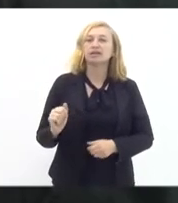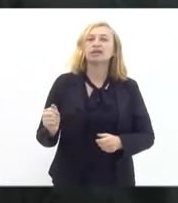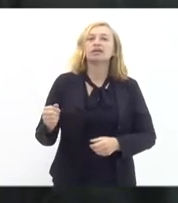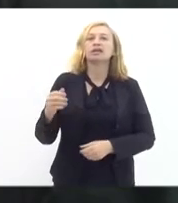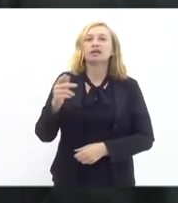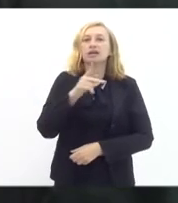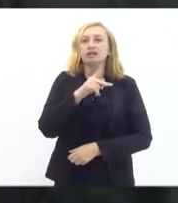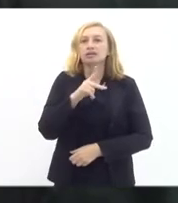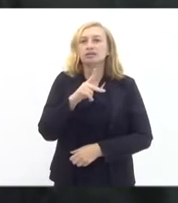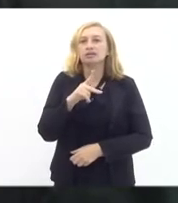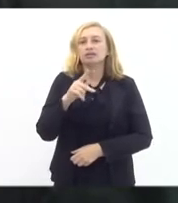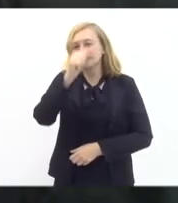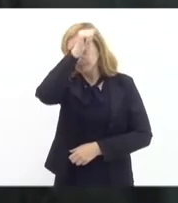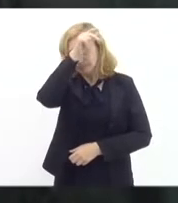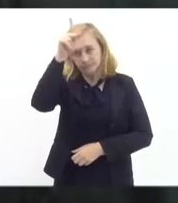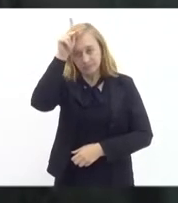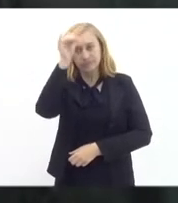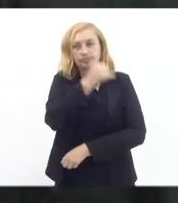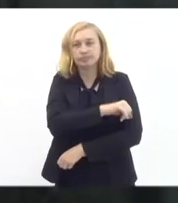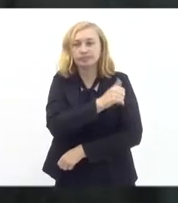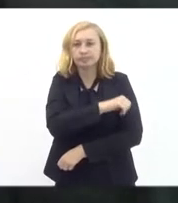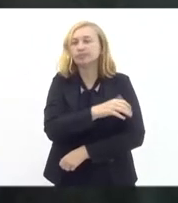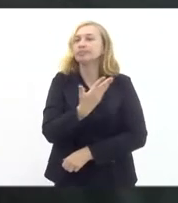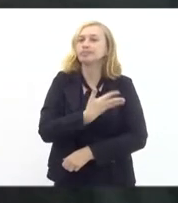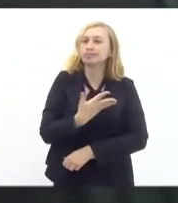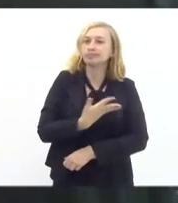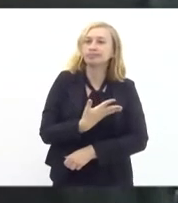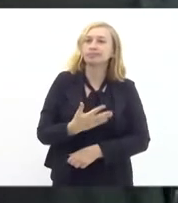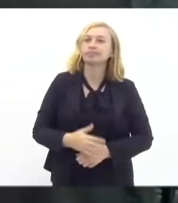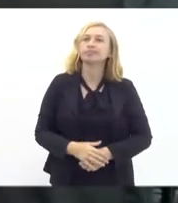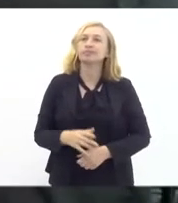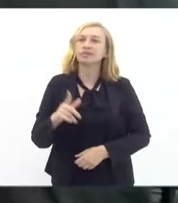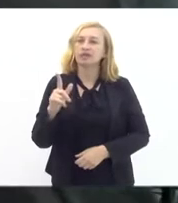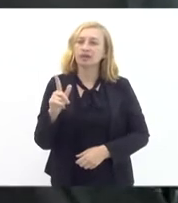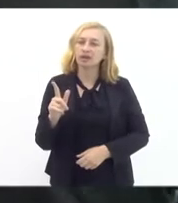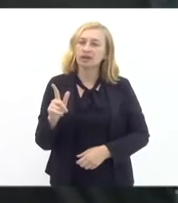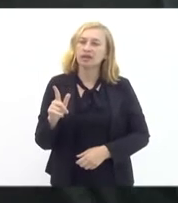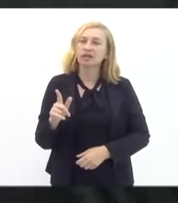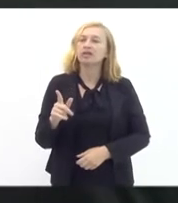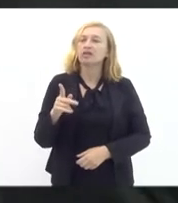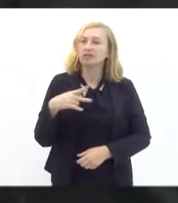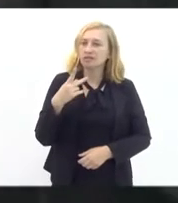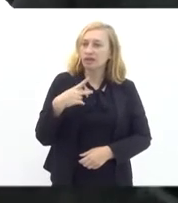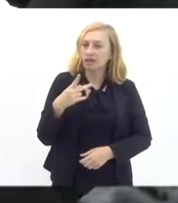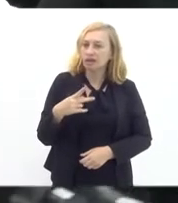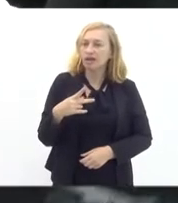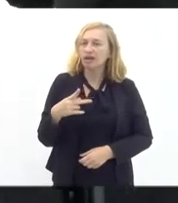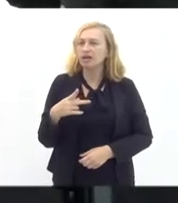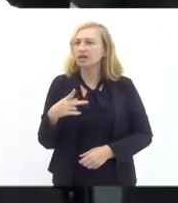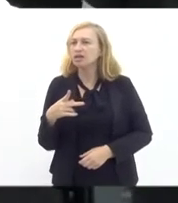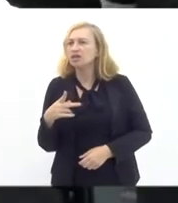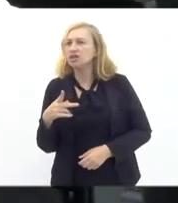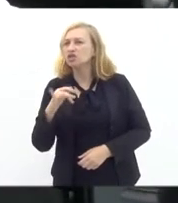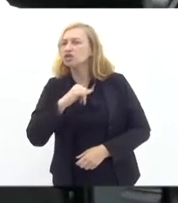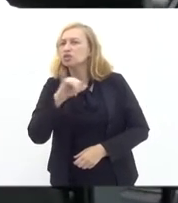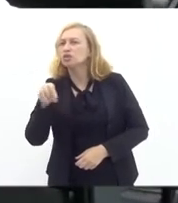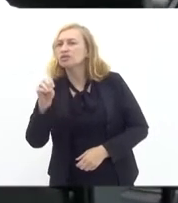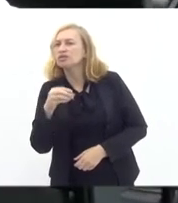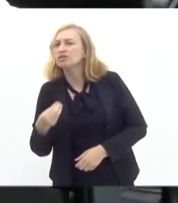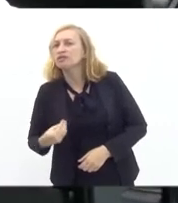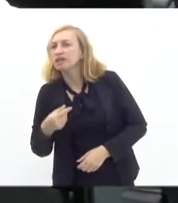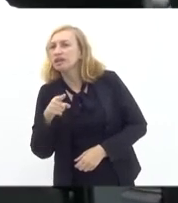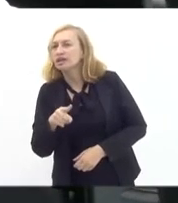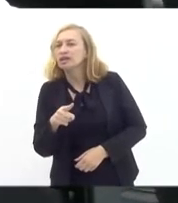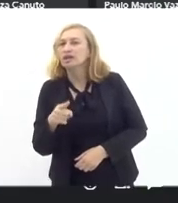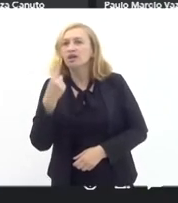Rio, um abraço para vocês também. Enfim, Garra Animal, falaram que o João Valoar está por aí, eu vi aqui a Brisa